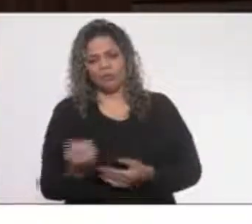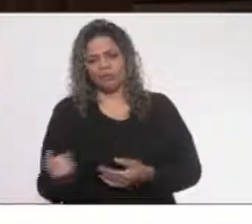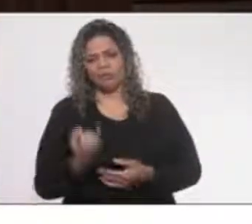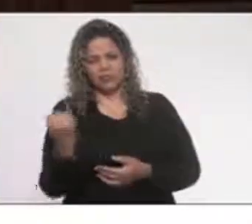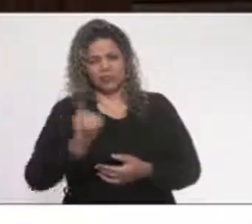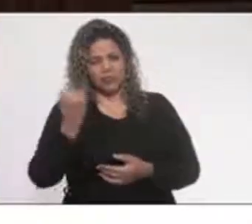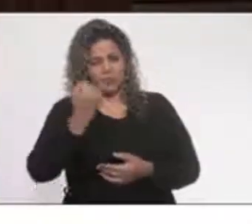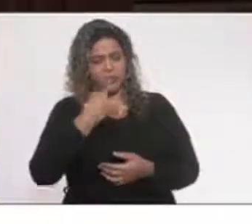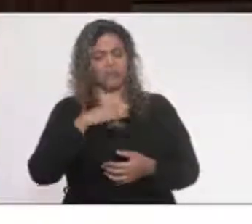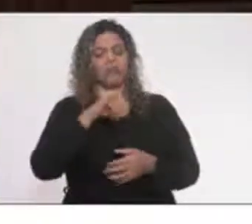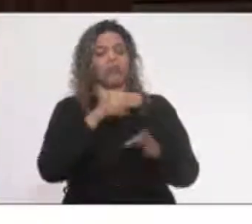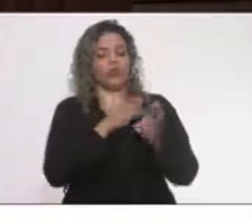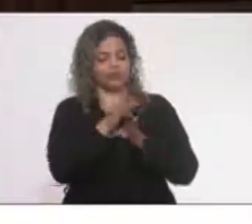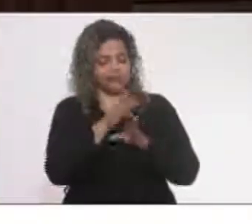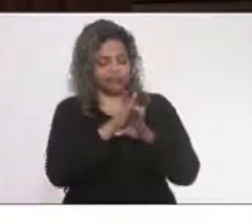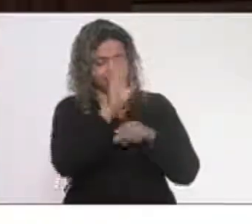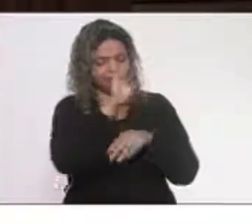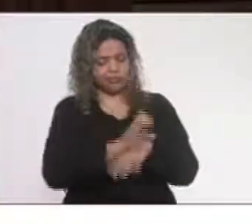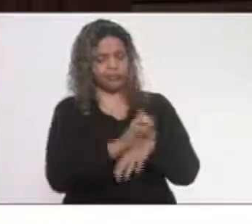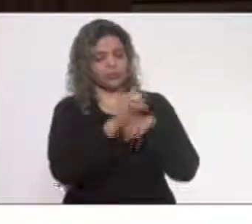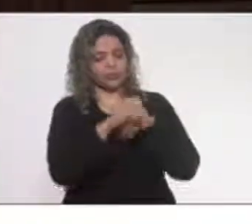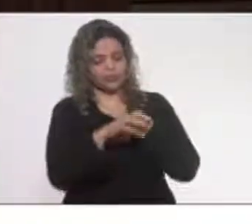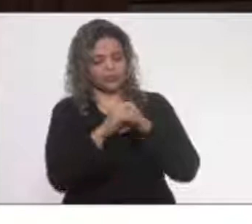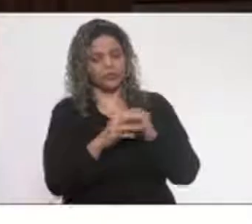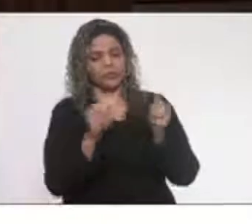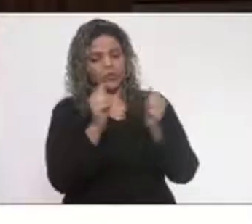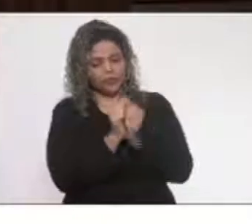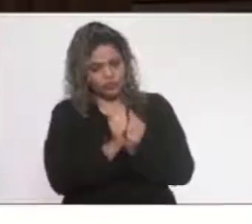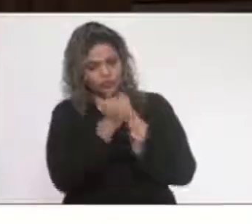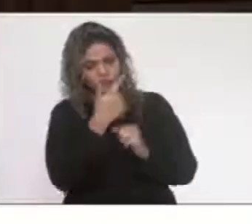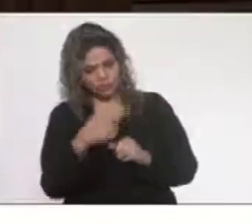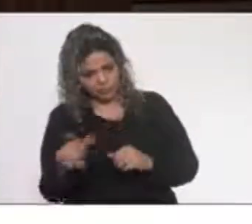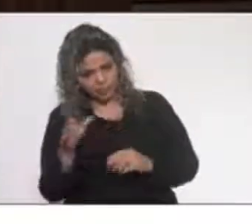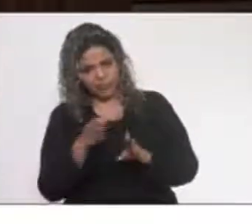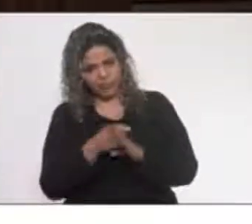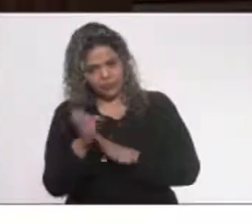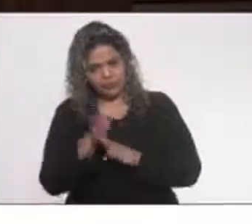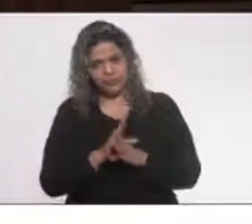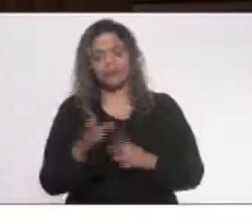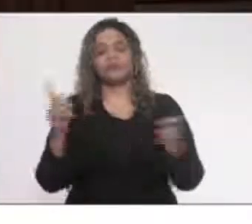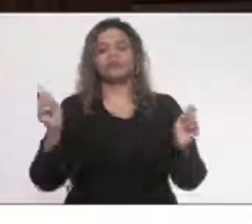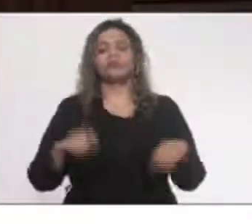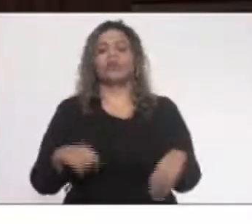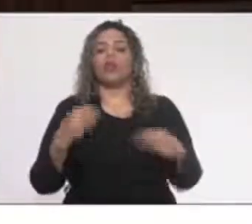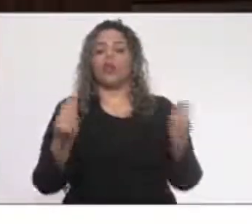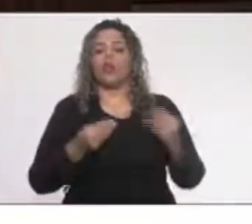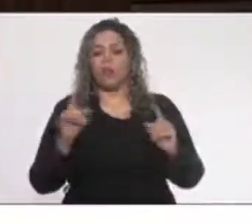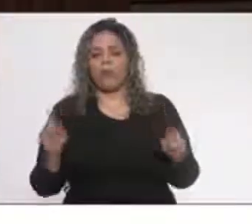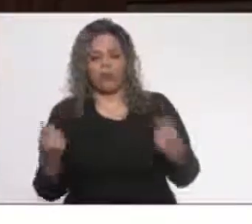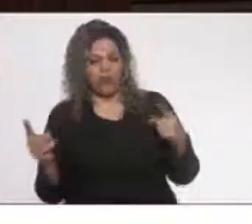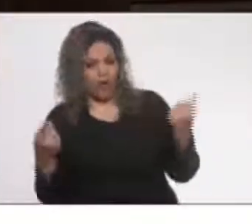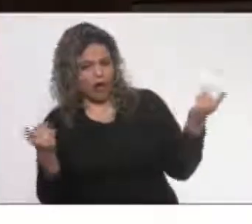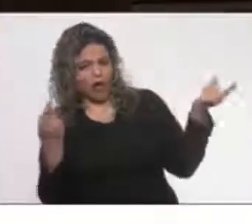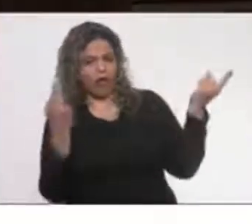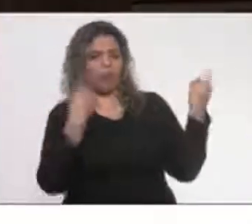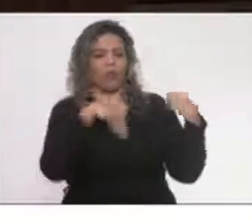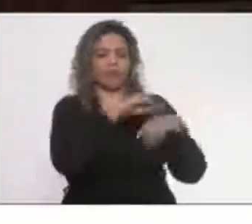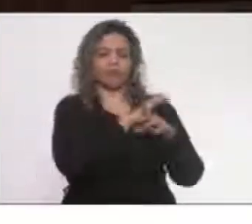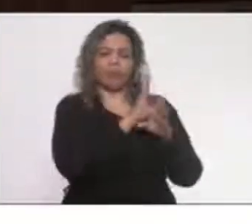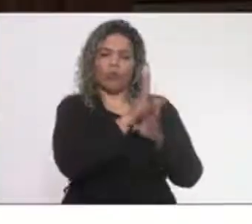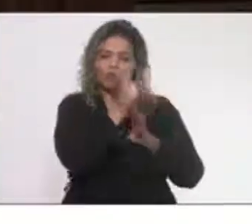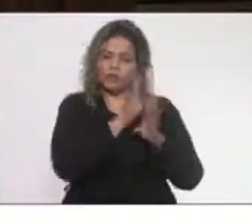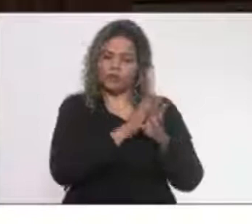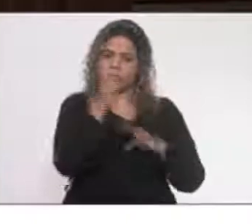fundamental que o Conselho Estadual de Educação, ao lado dos outros conselhos estaduais, tenha condições de provocar o Conselho Nacional